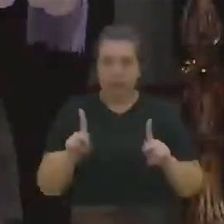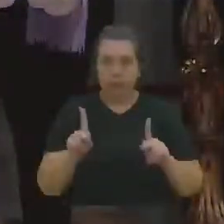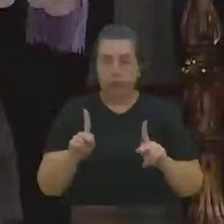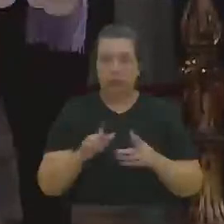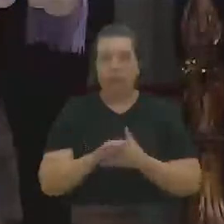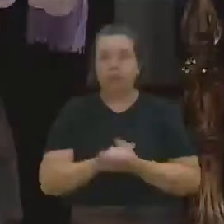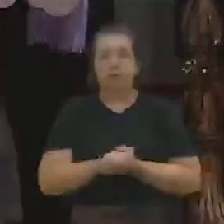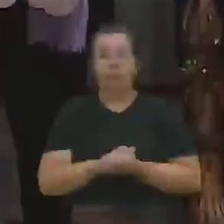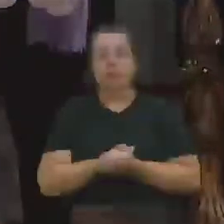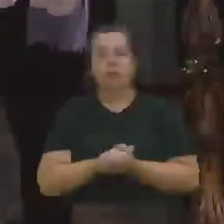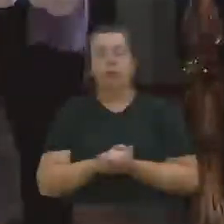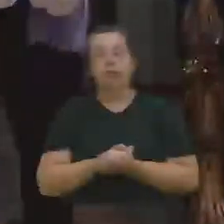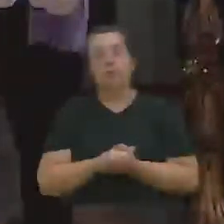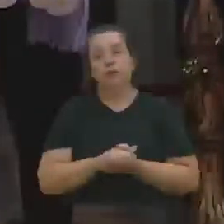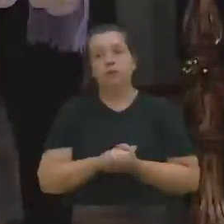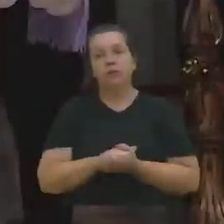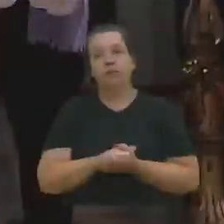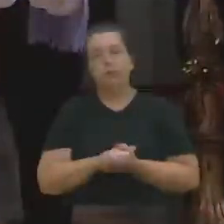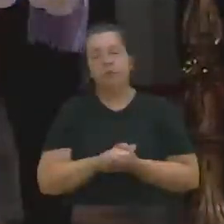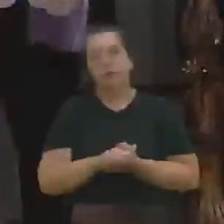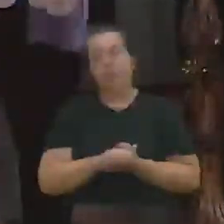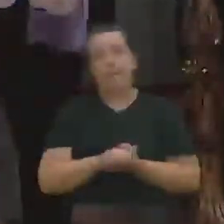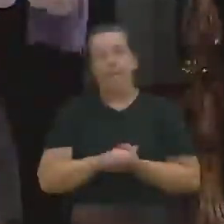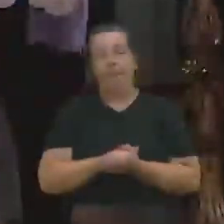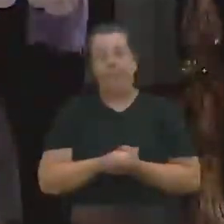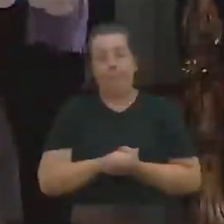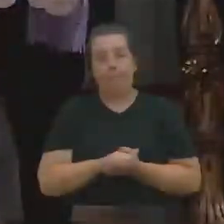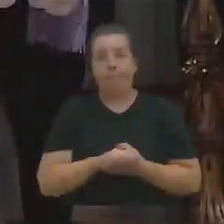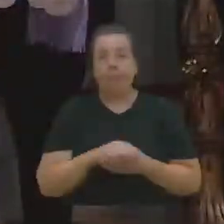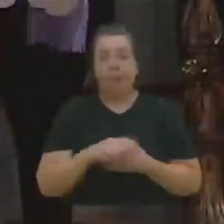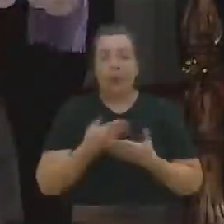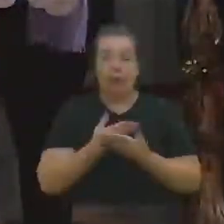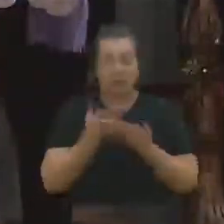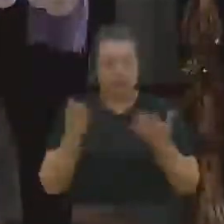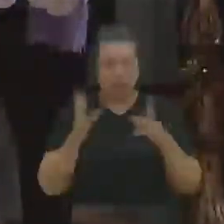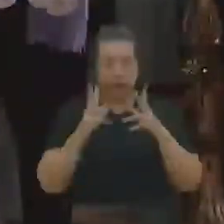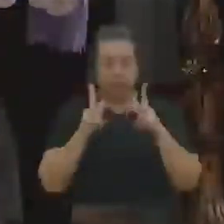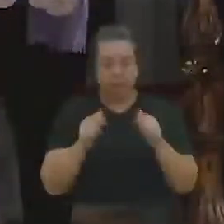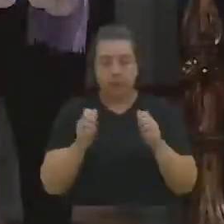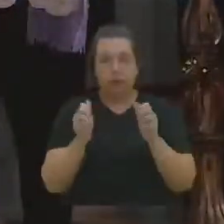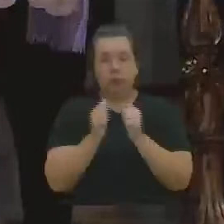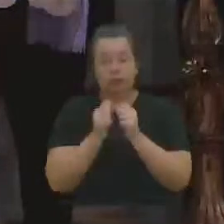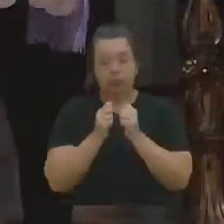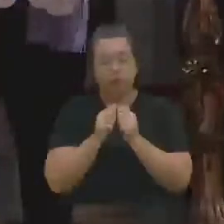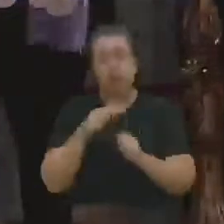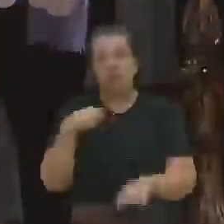Nós que estamos neste santuário, e você que nos acompanha de casa,